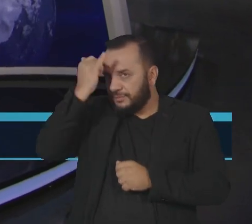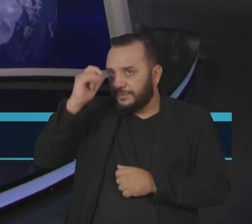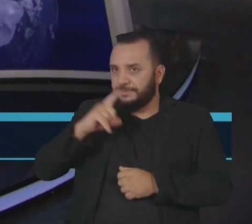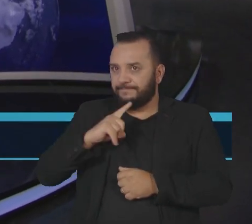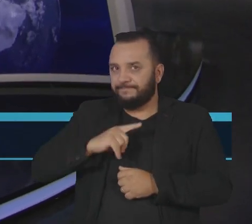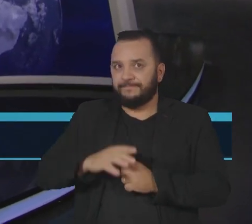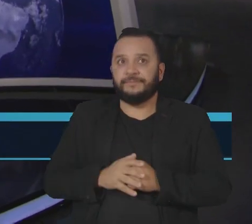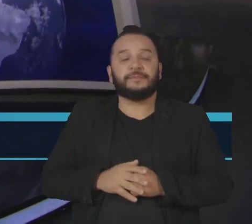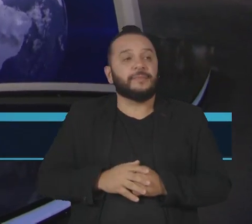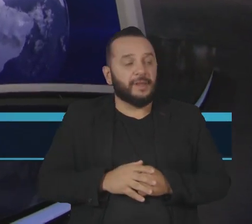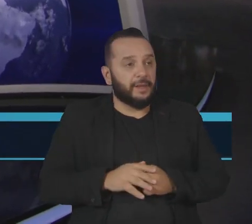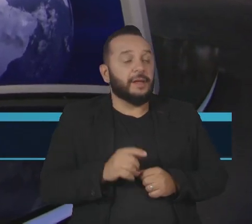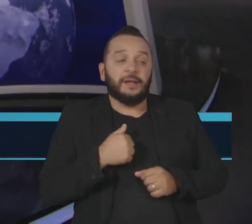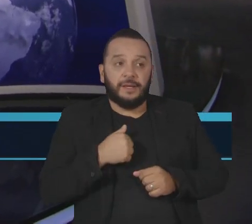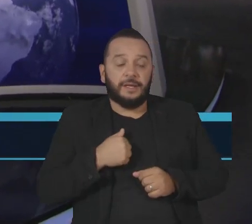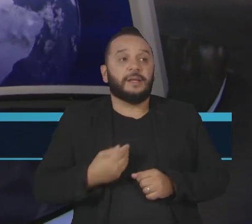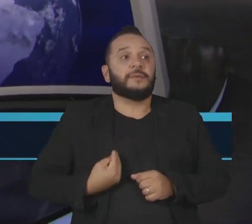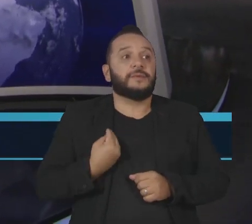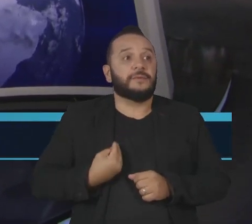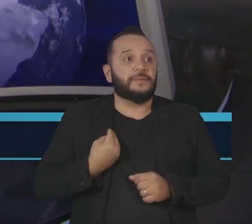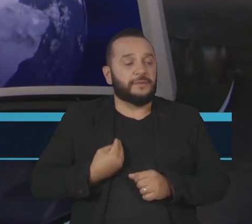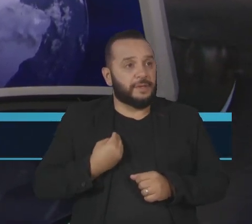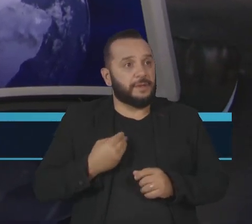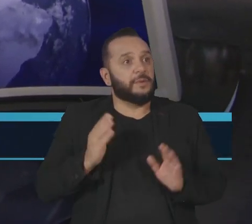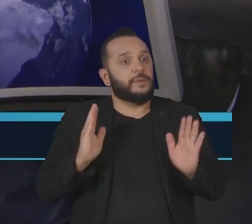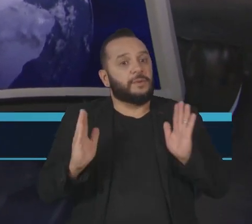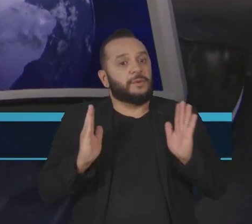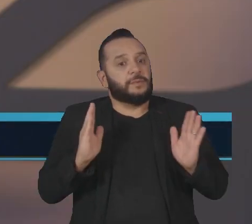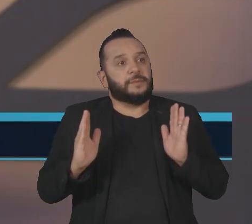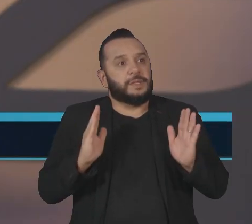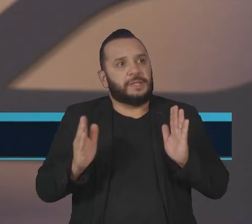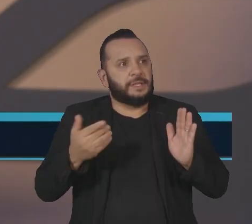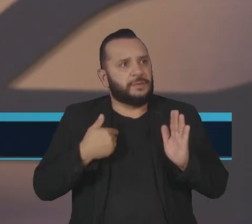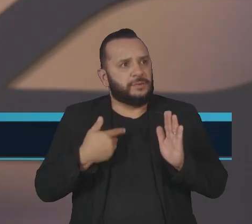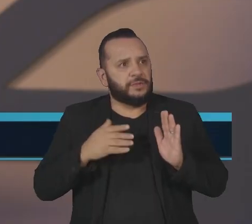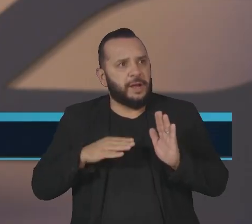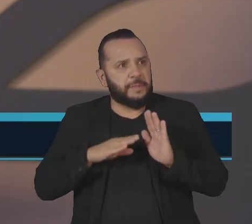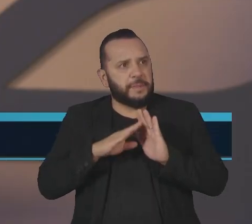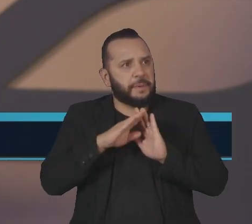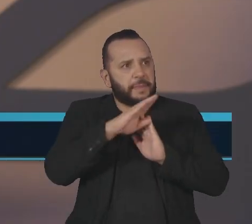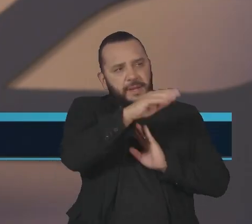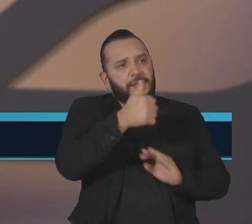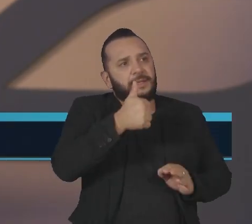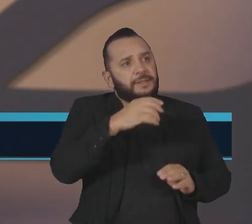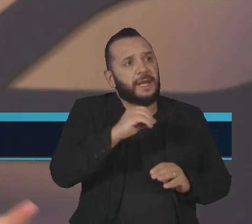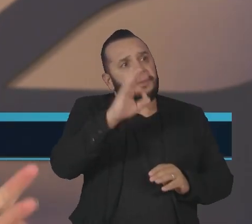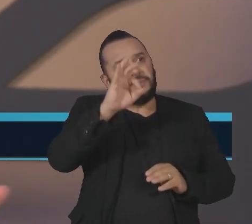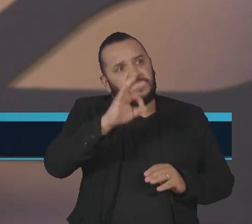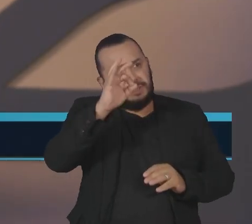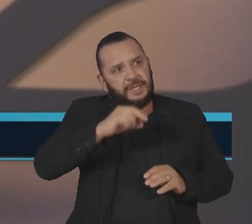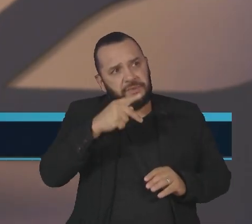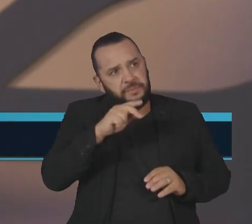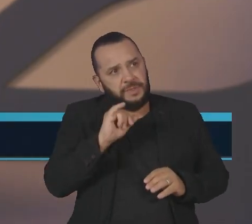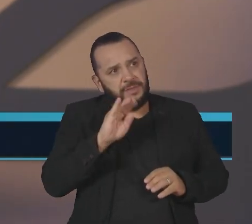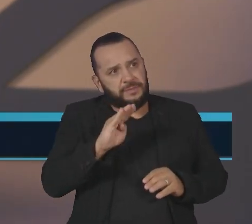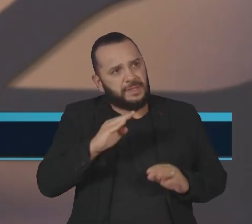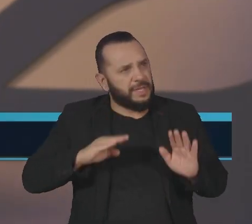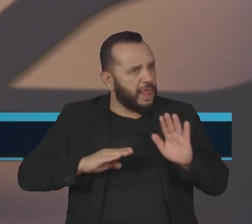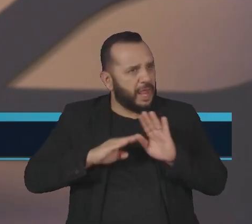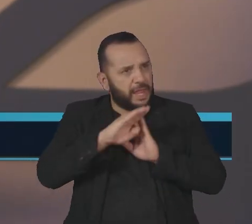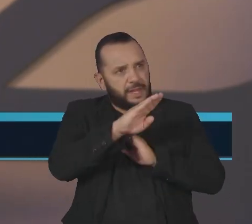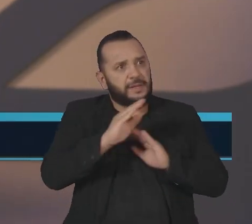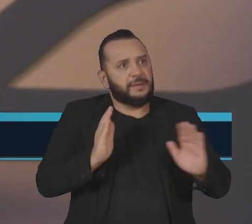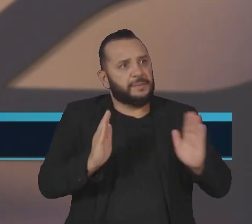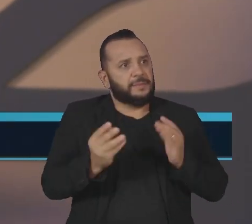Ele viveu também o auge, coisa que nenhum os economistas gostariam de poder dizer, que tinham mais de 10% de média de crescimento, né, como o Brasil na época do